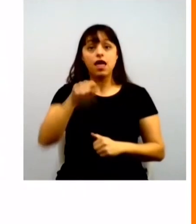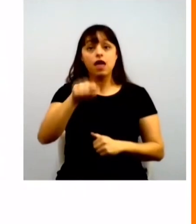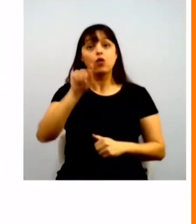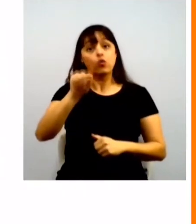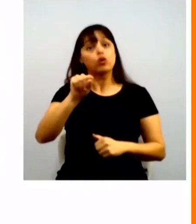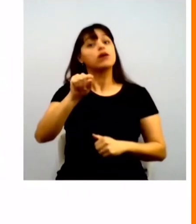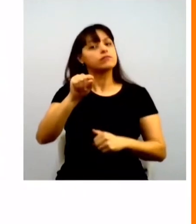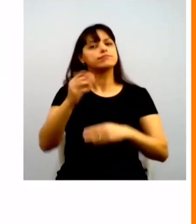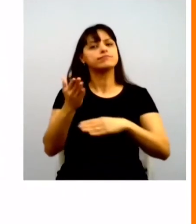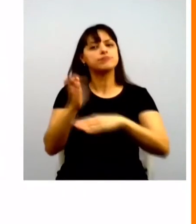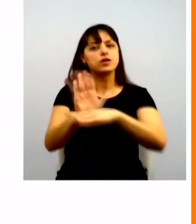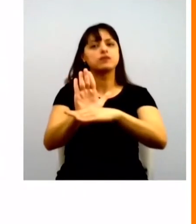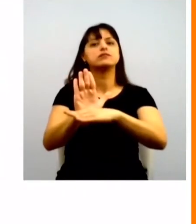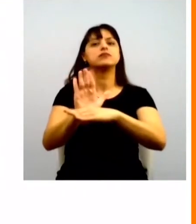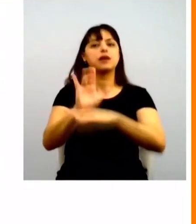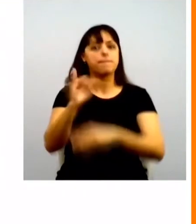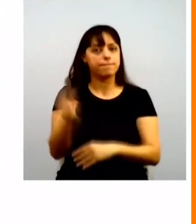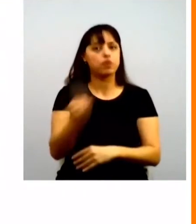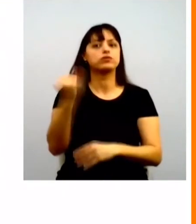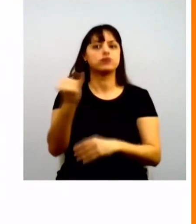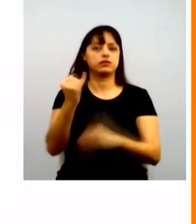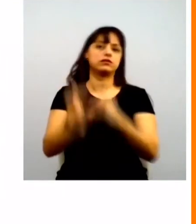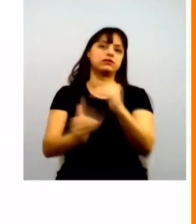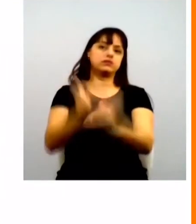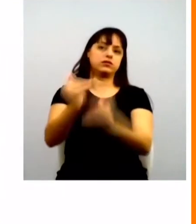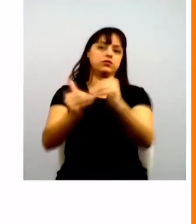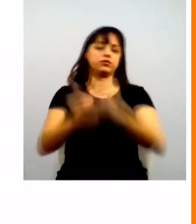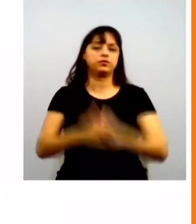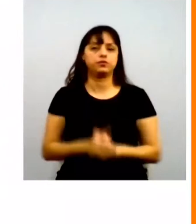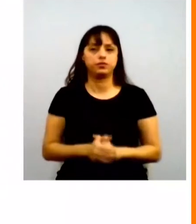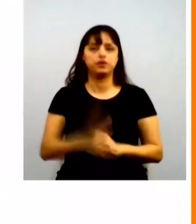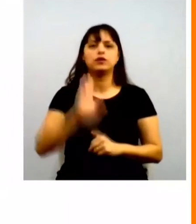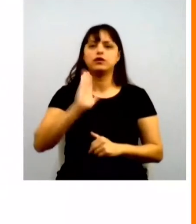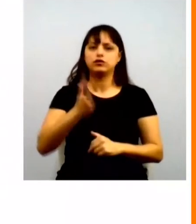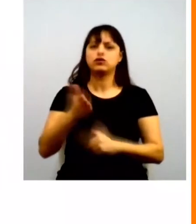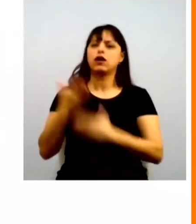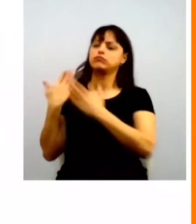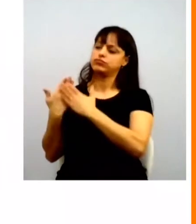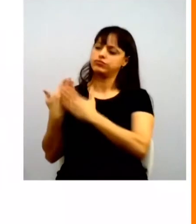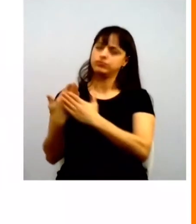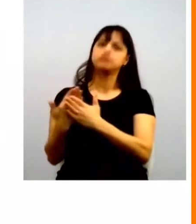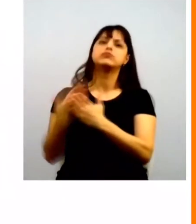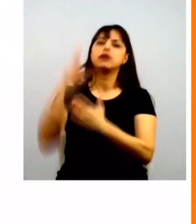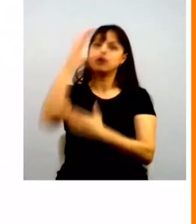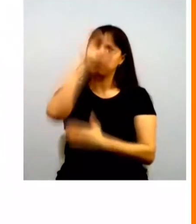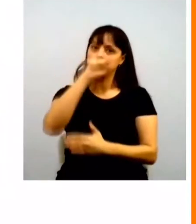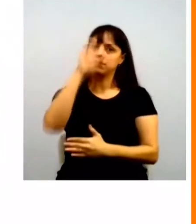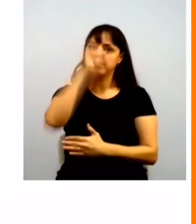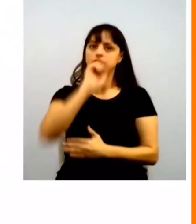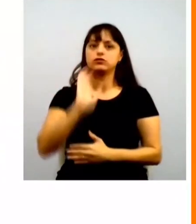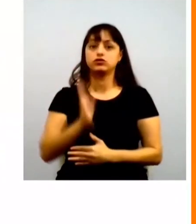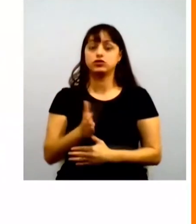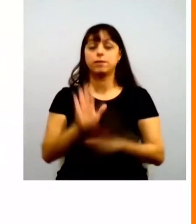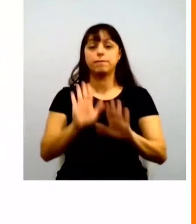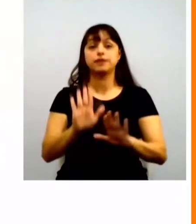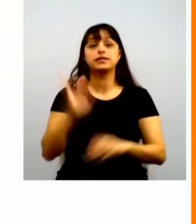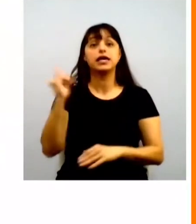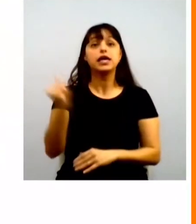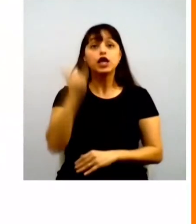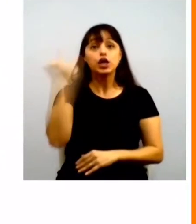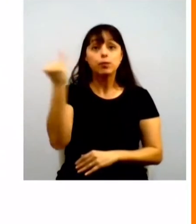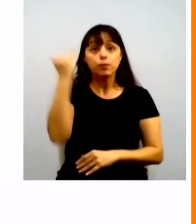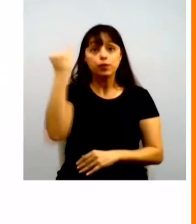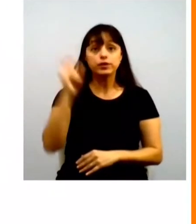no Desenvolução. E isto já temos trabalhado bastante. É importante aqui ter em conta um